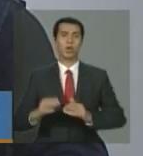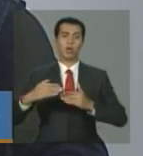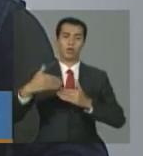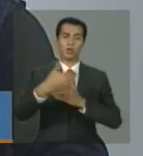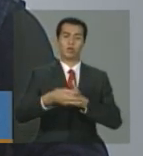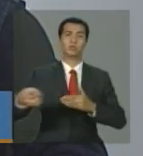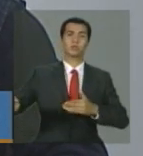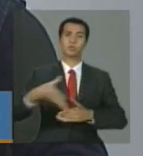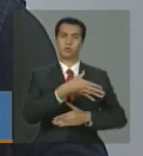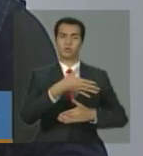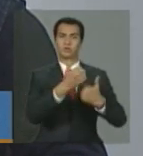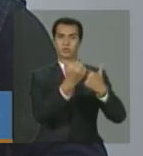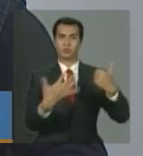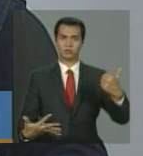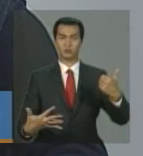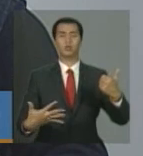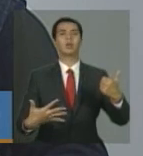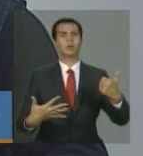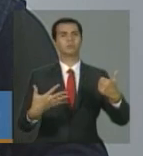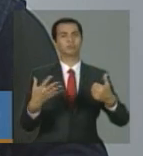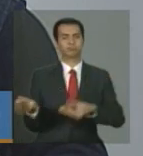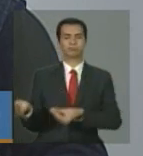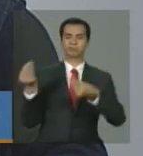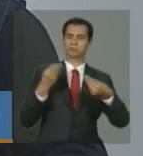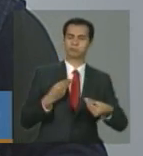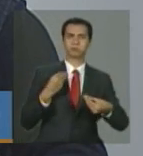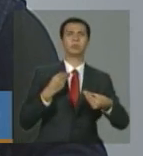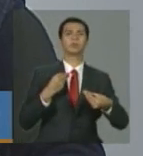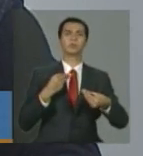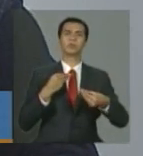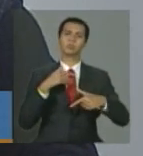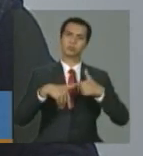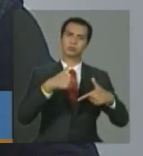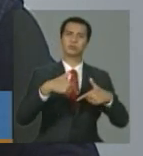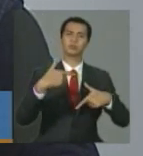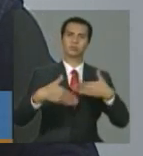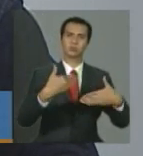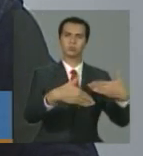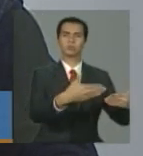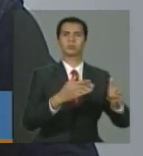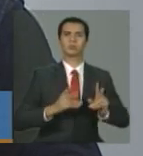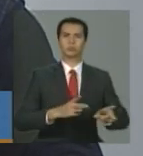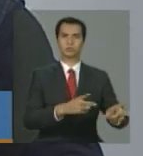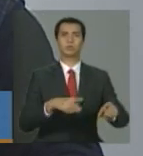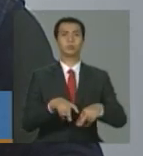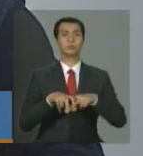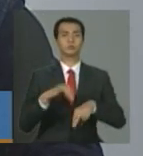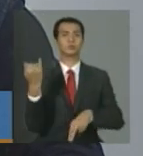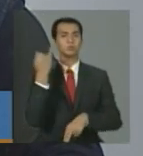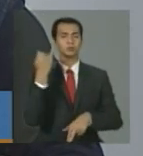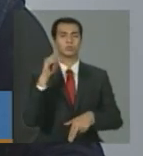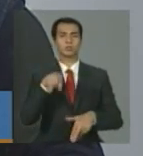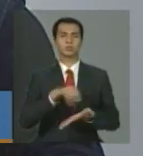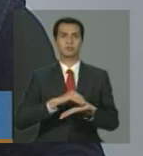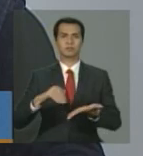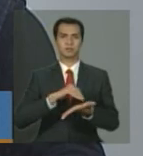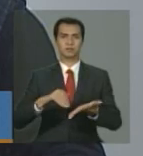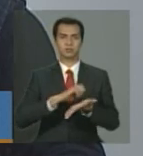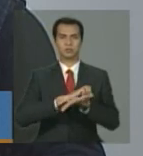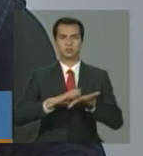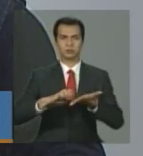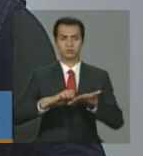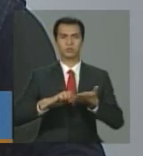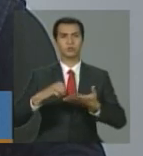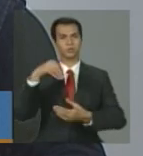precisa de se reportar e aqui eu e o reforço aí a importância do secretário executivo dos conselhos que é quem tem aí a